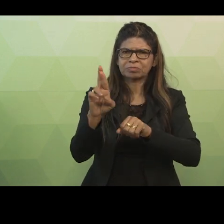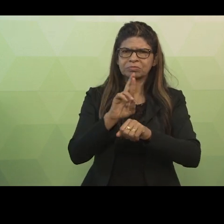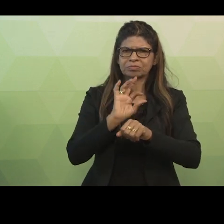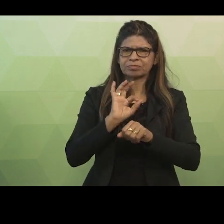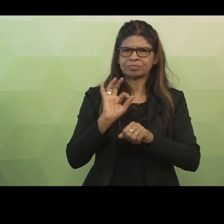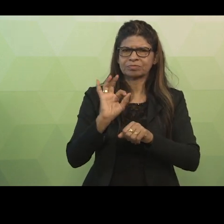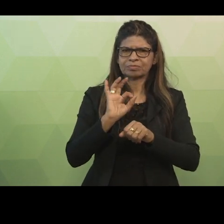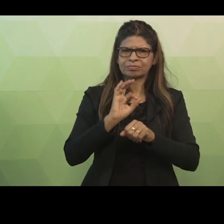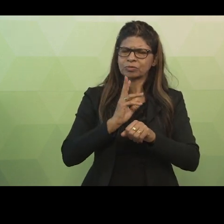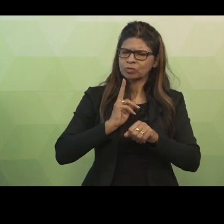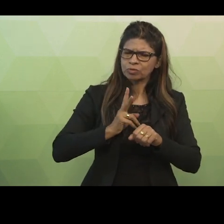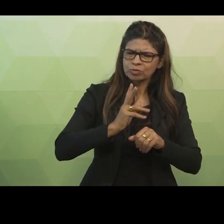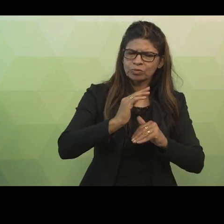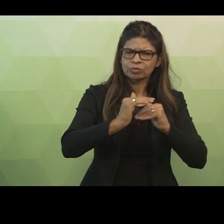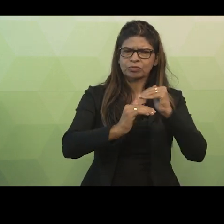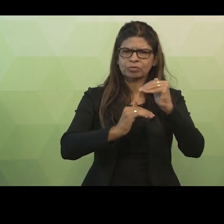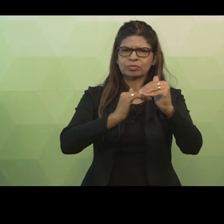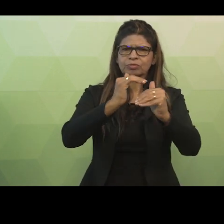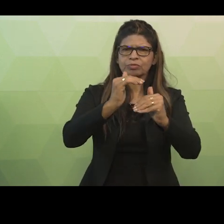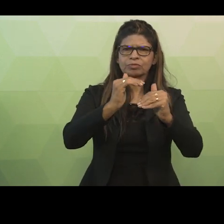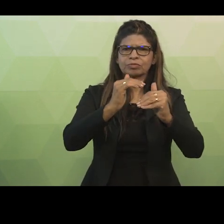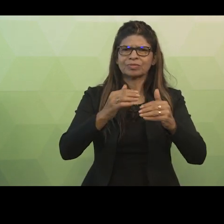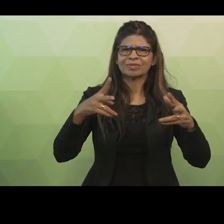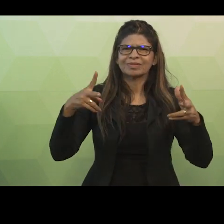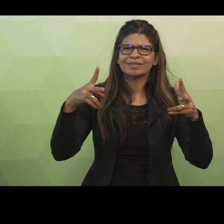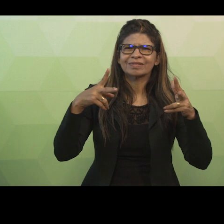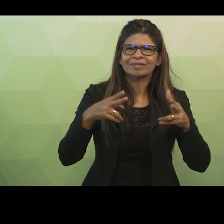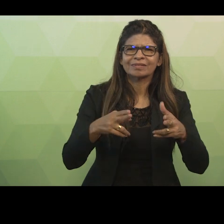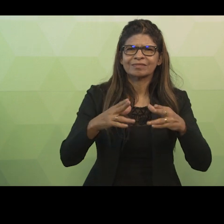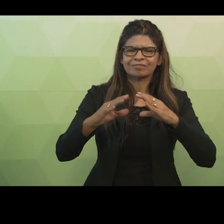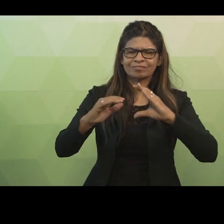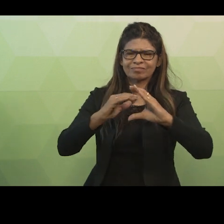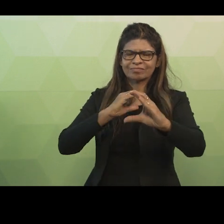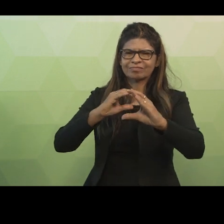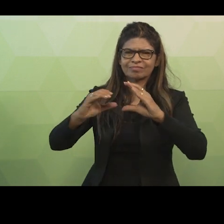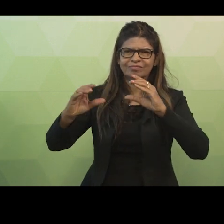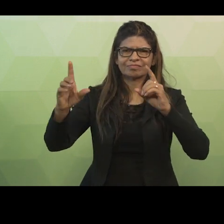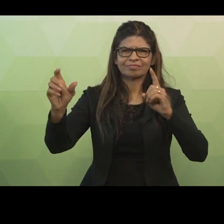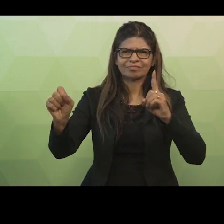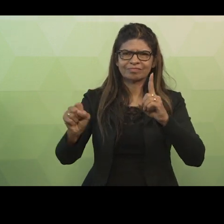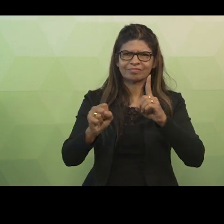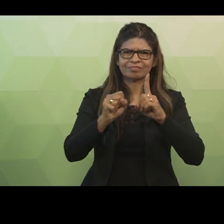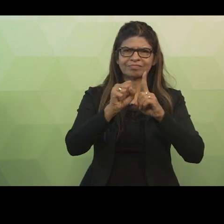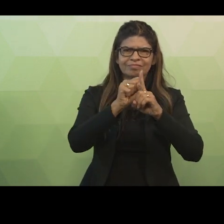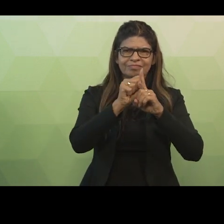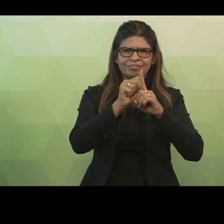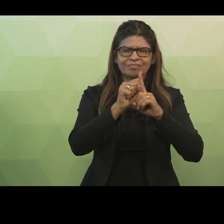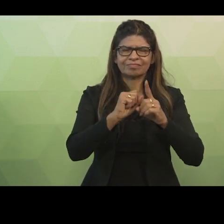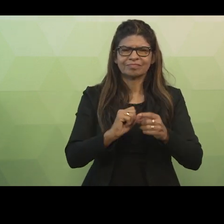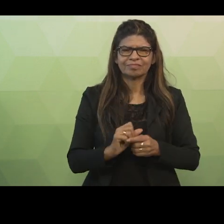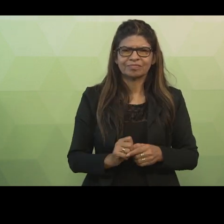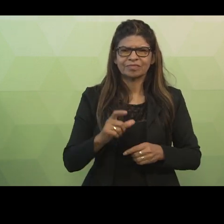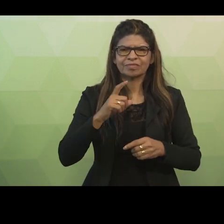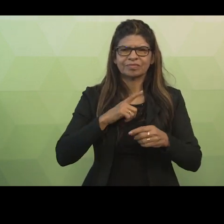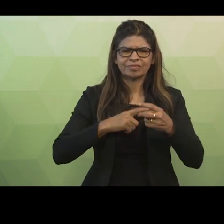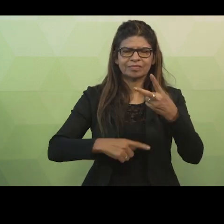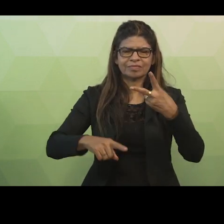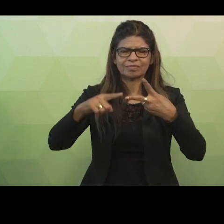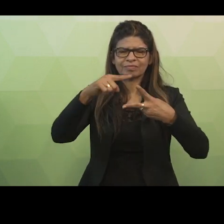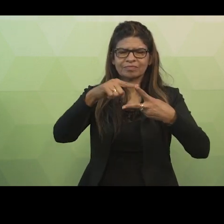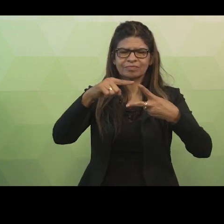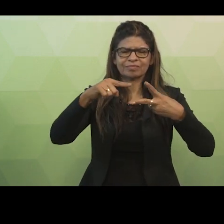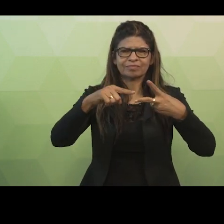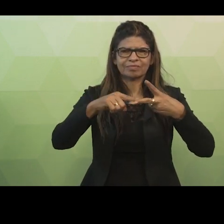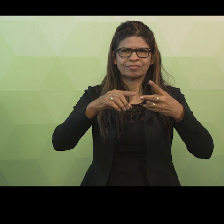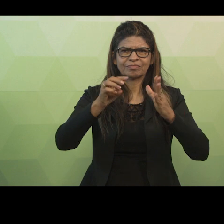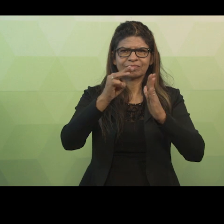como acontece na comunicação síncrona. Percebemos então que dois métodos são executados